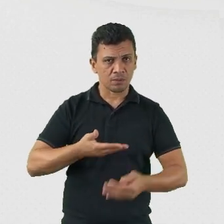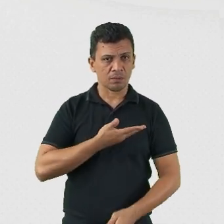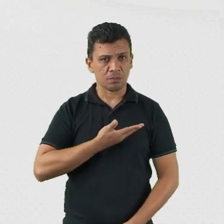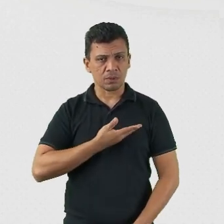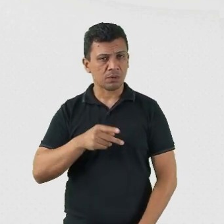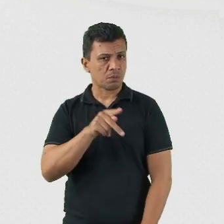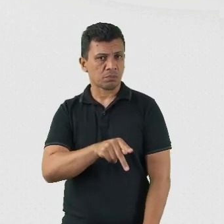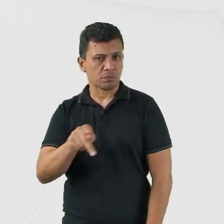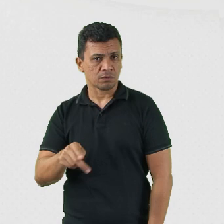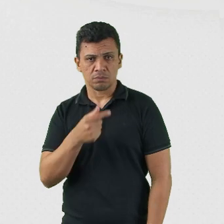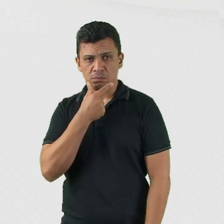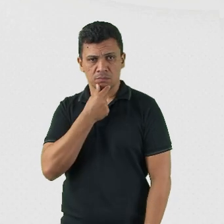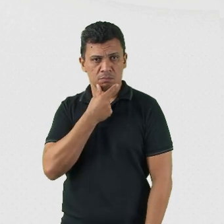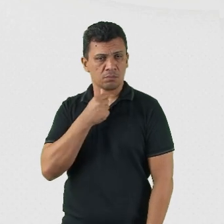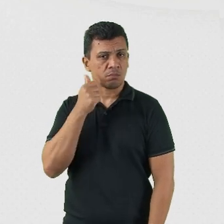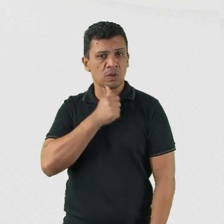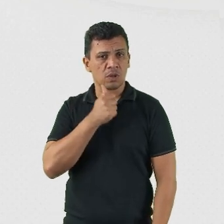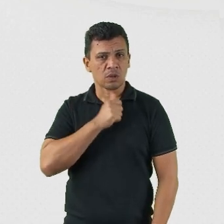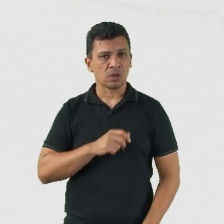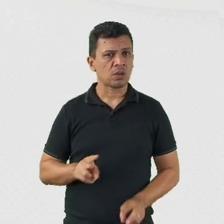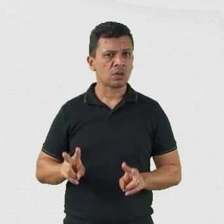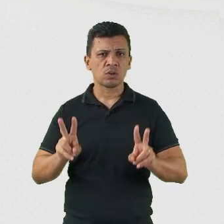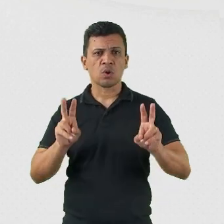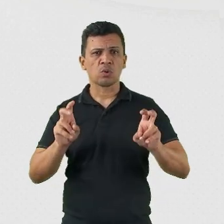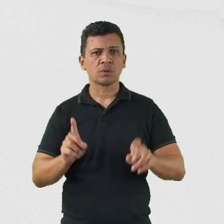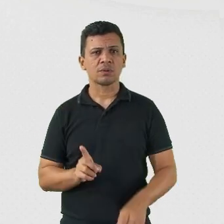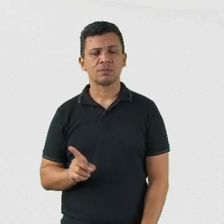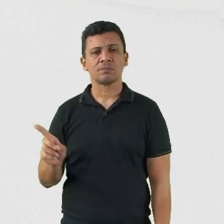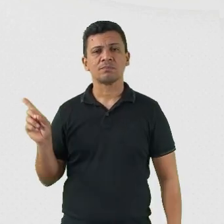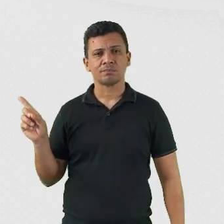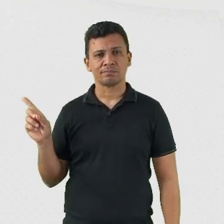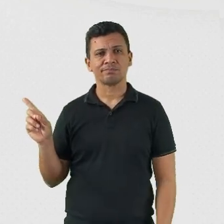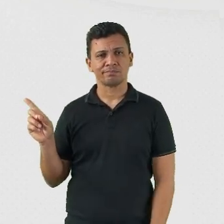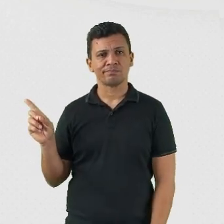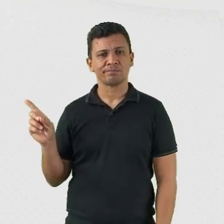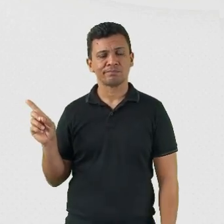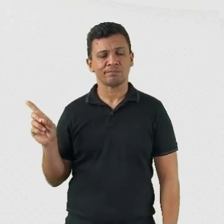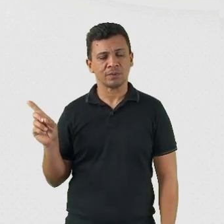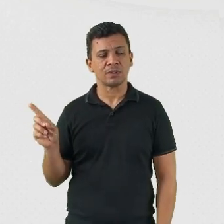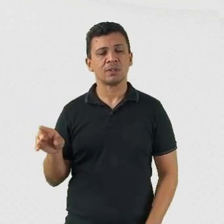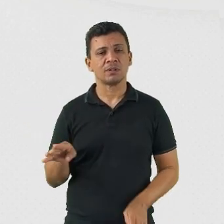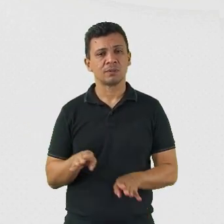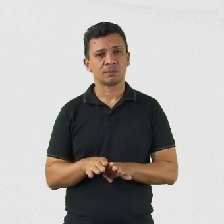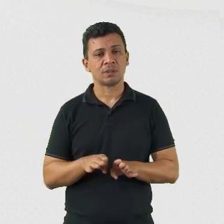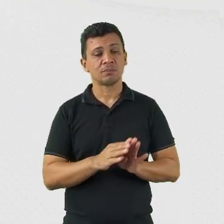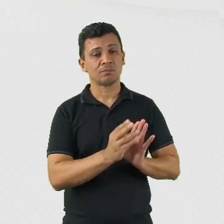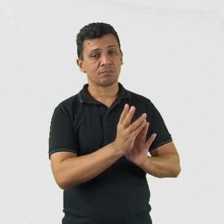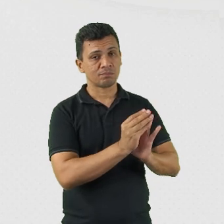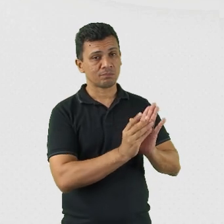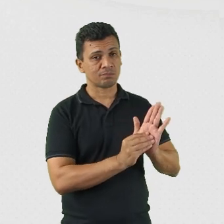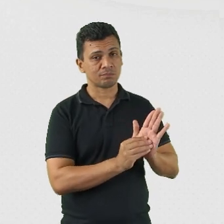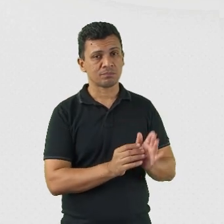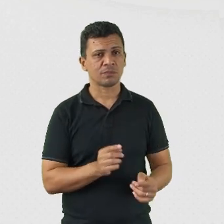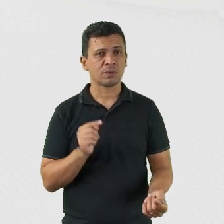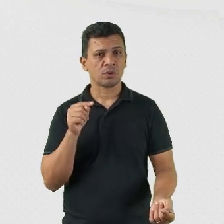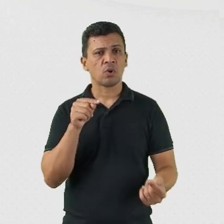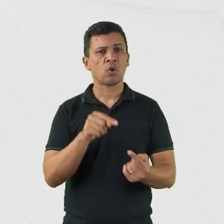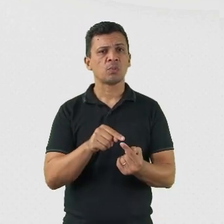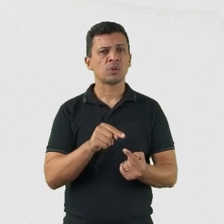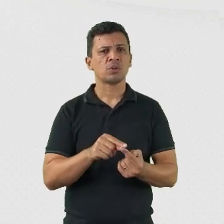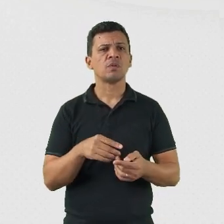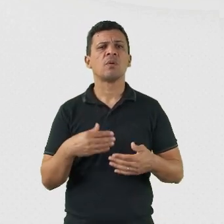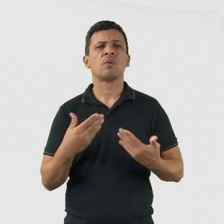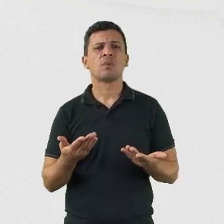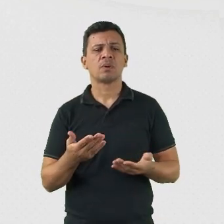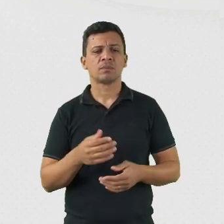professor ou professora, a respeito desse tipo de assunto e desse conteúdo. Nosso objetivo